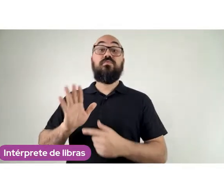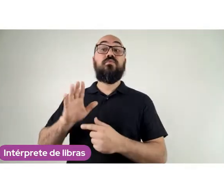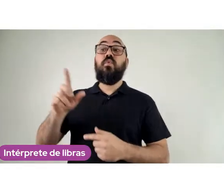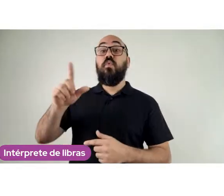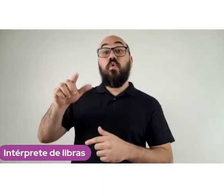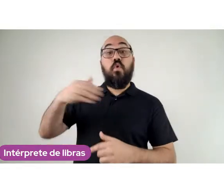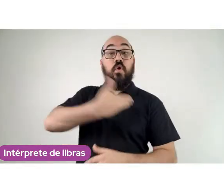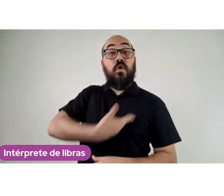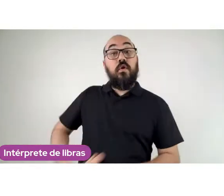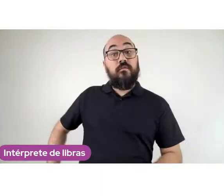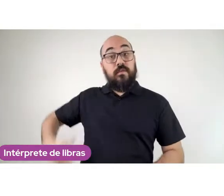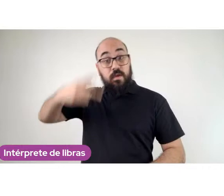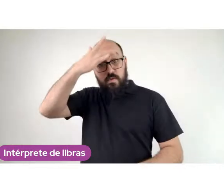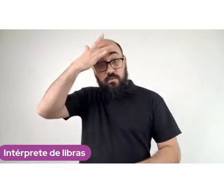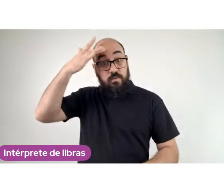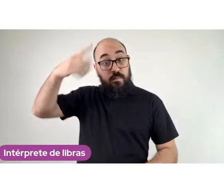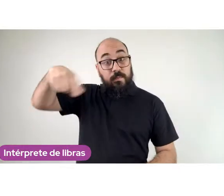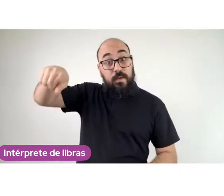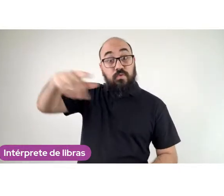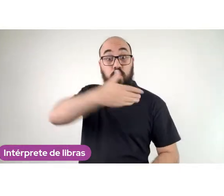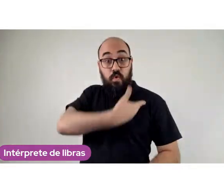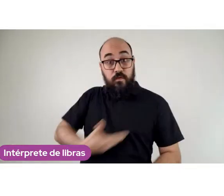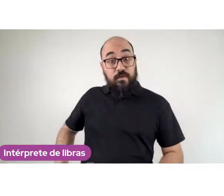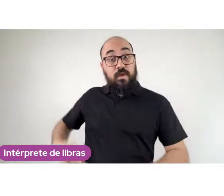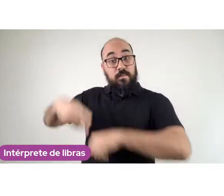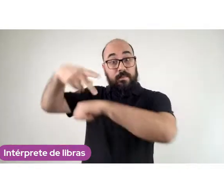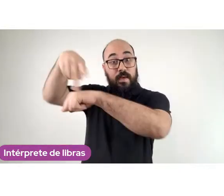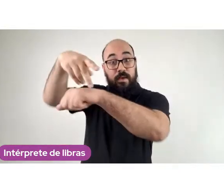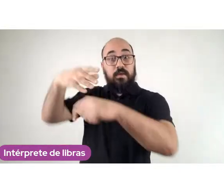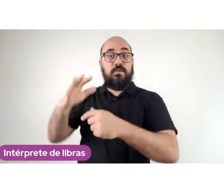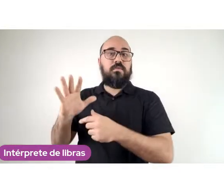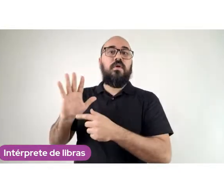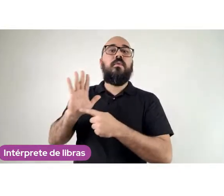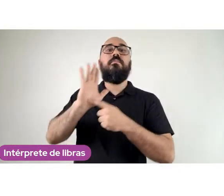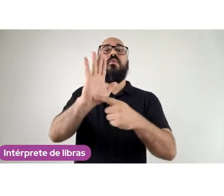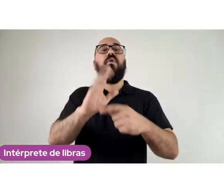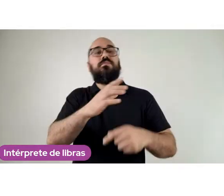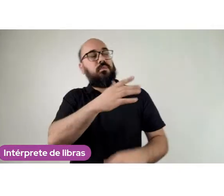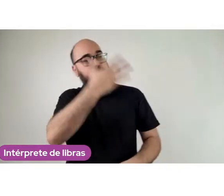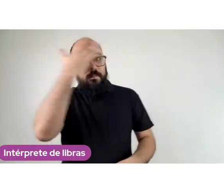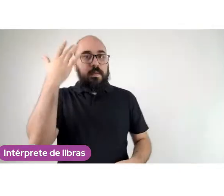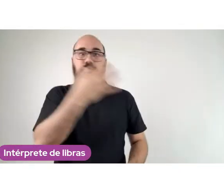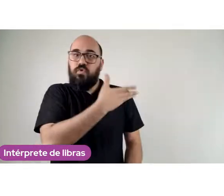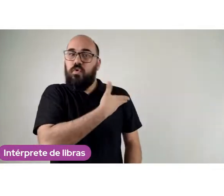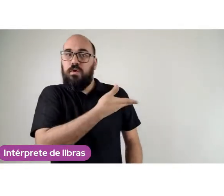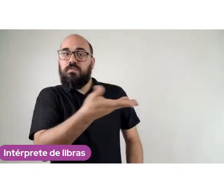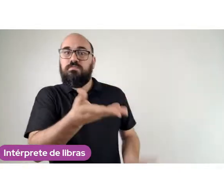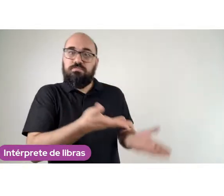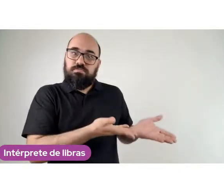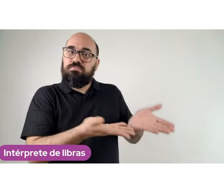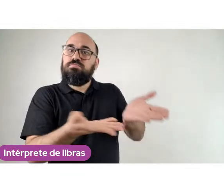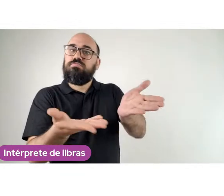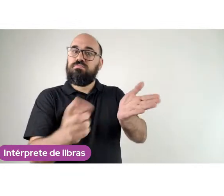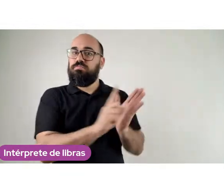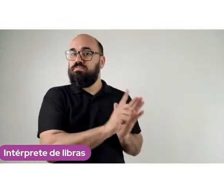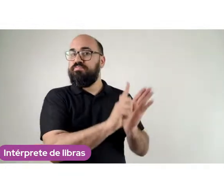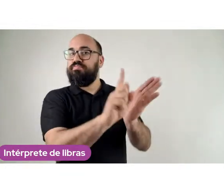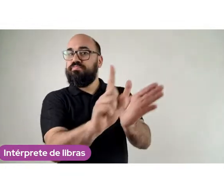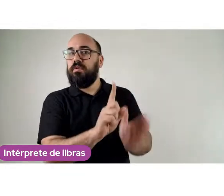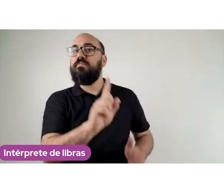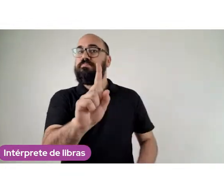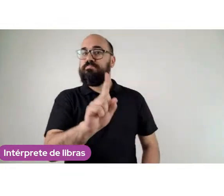governos dos países. A gente pode se candidatar, mostrar o currículo, mostrar as atividades científicas que faz, e